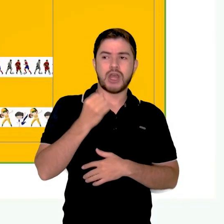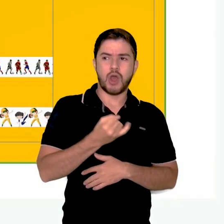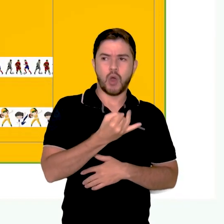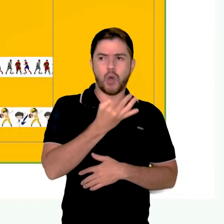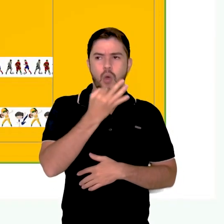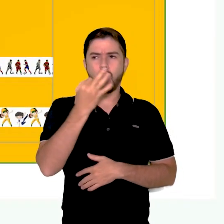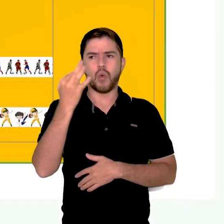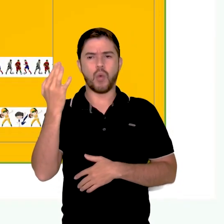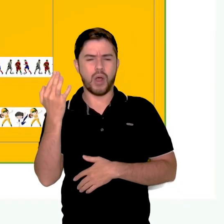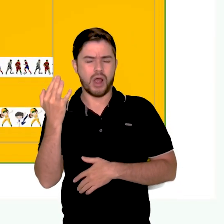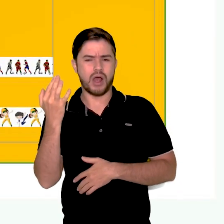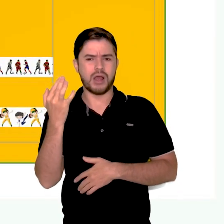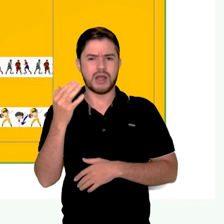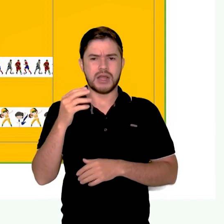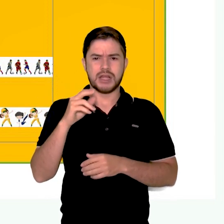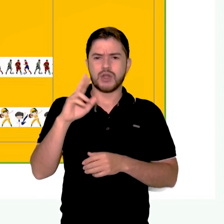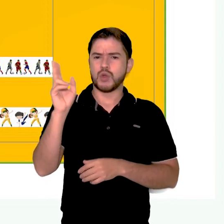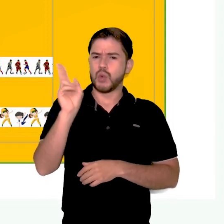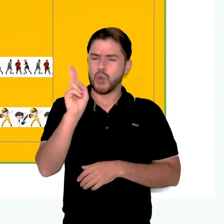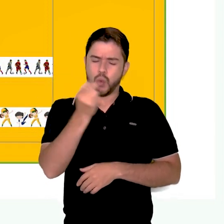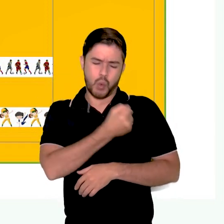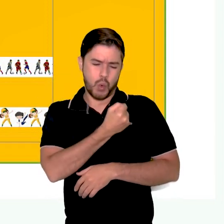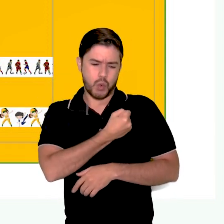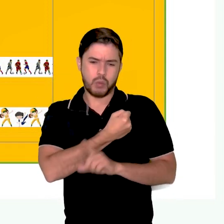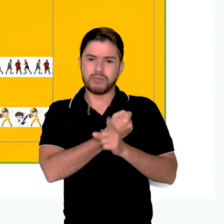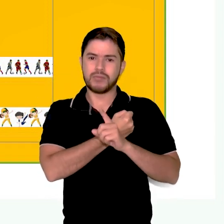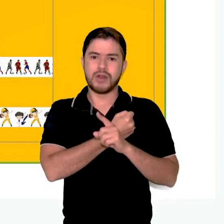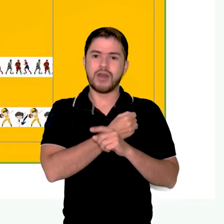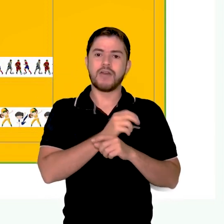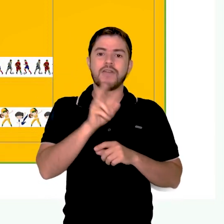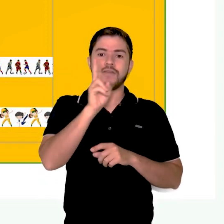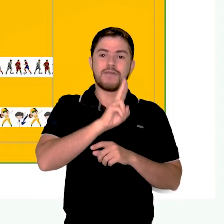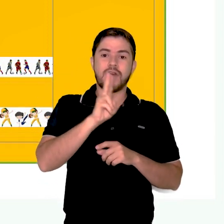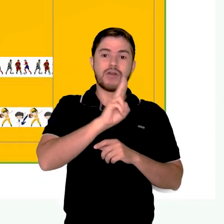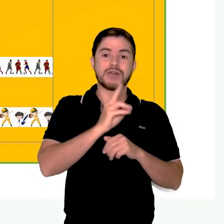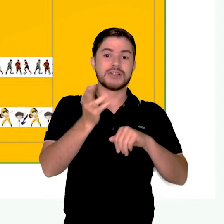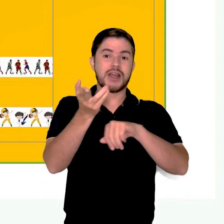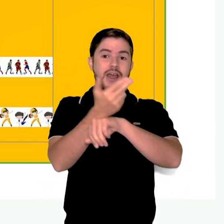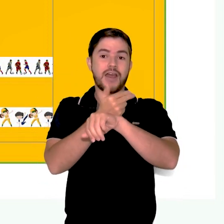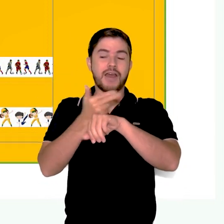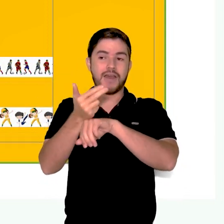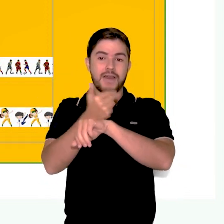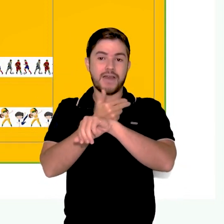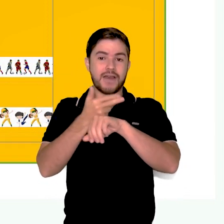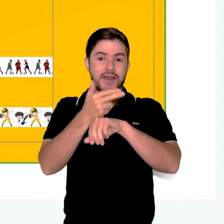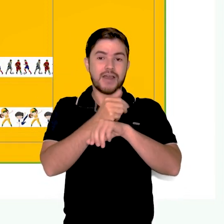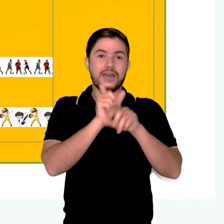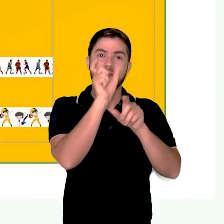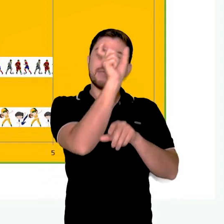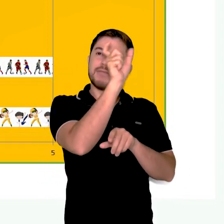da frequência, eu coloco 5 nadadores, 5 crianças